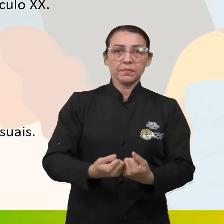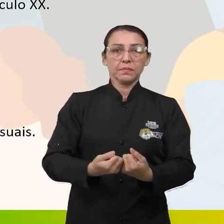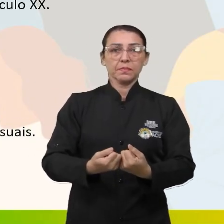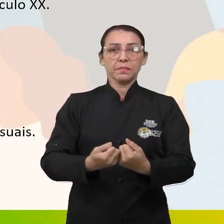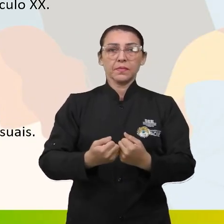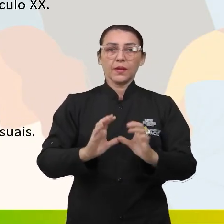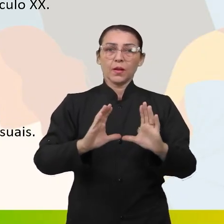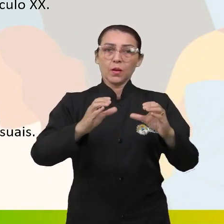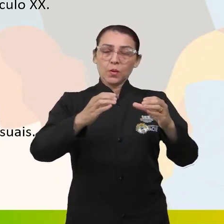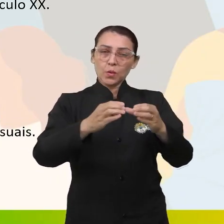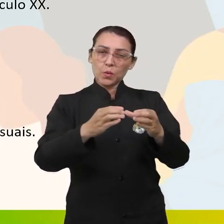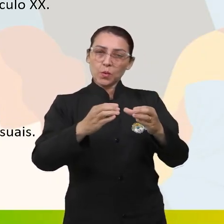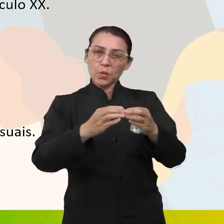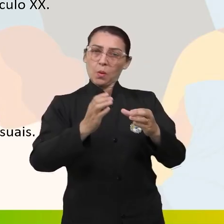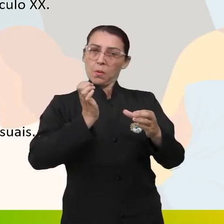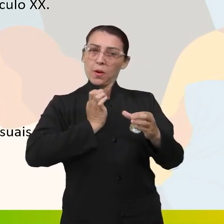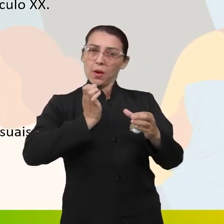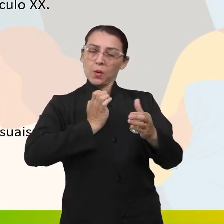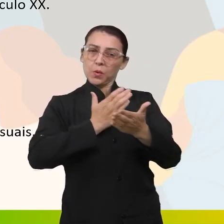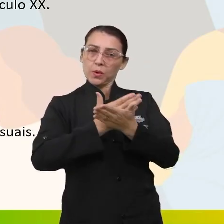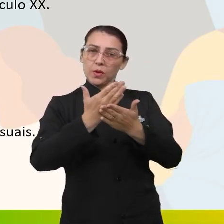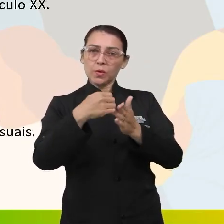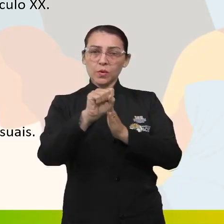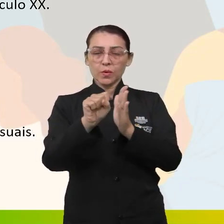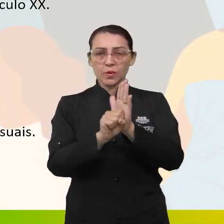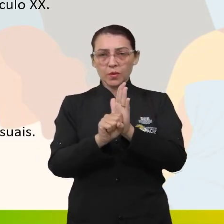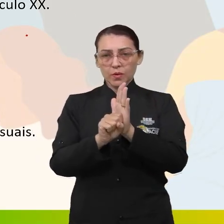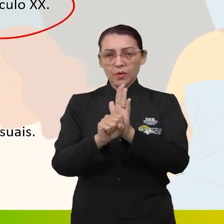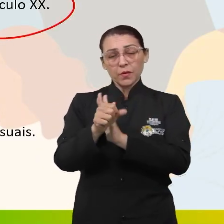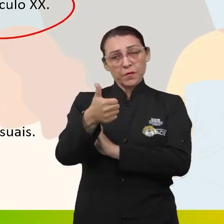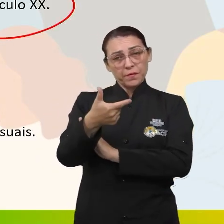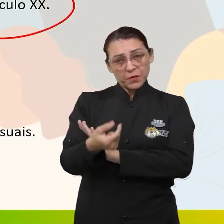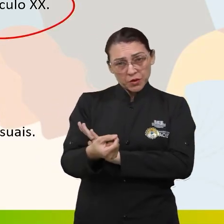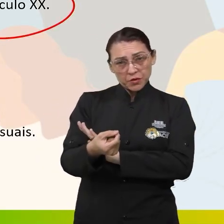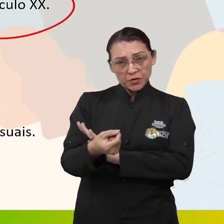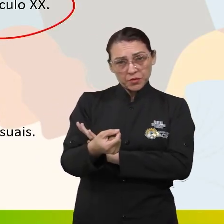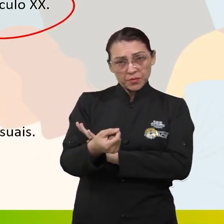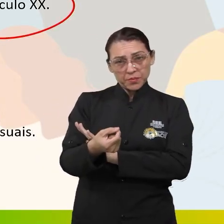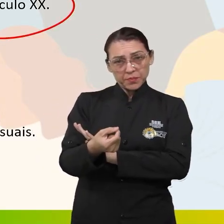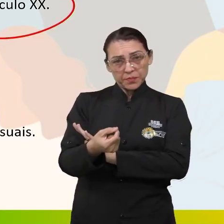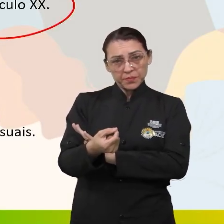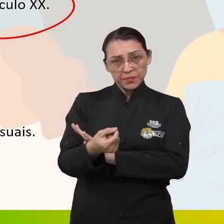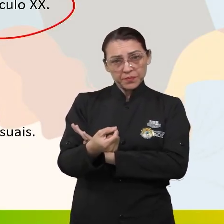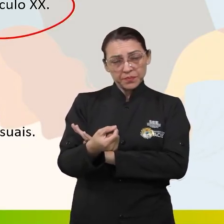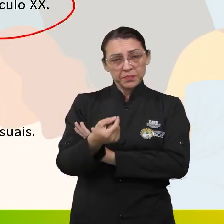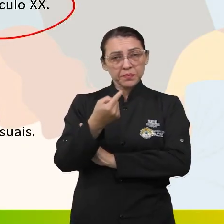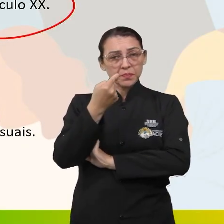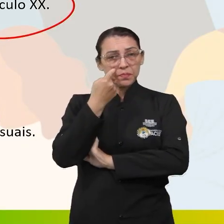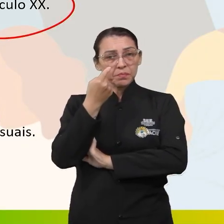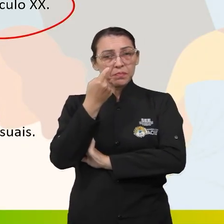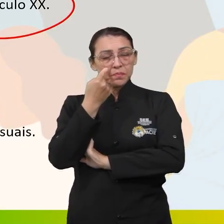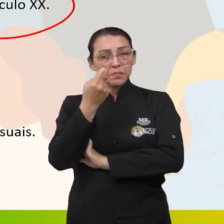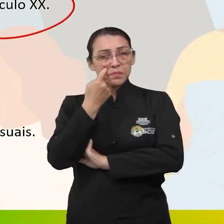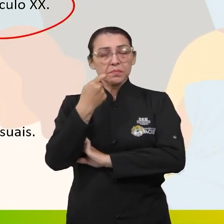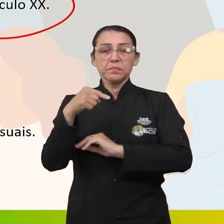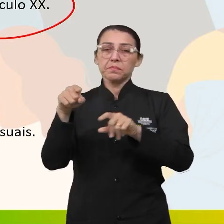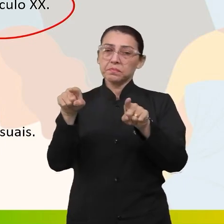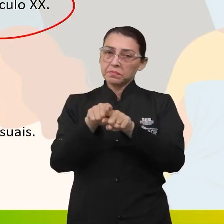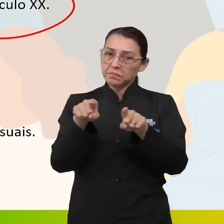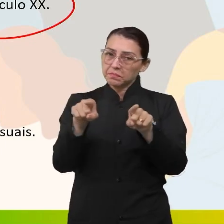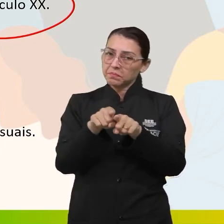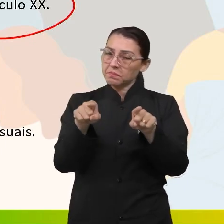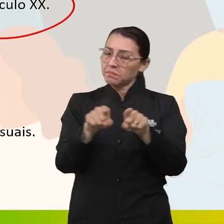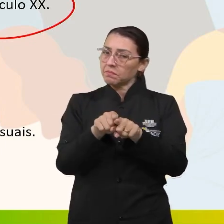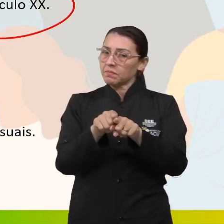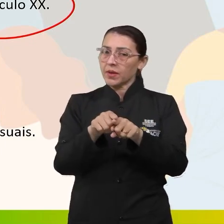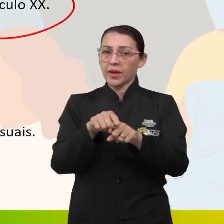aceitas pela elite desde o início do século XX. Então, nós vemos aí que muito também, pelo